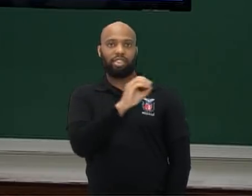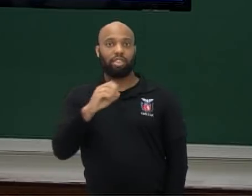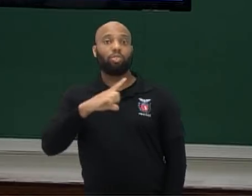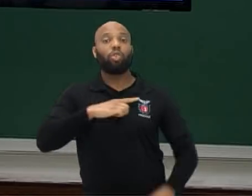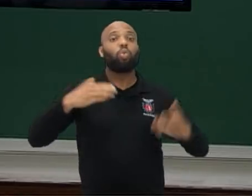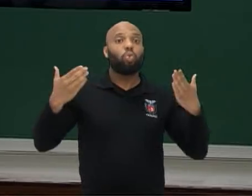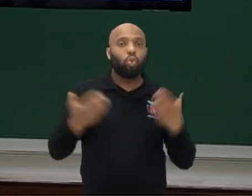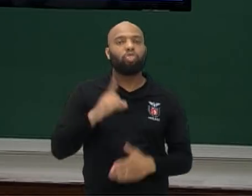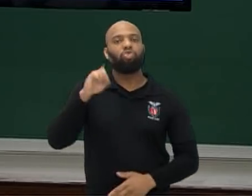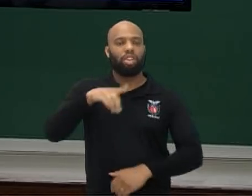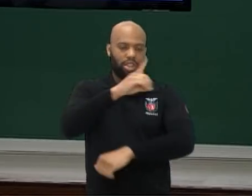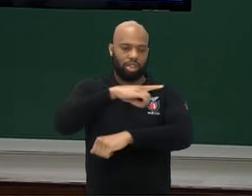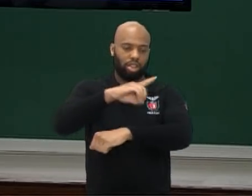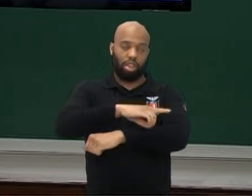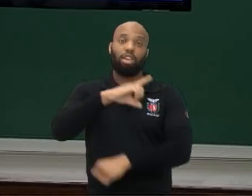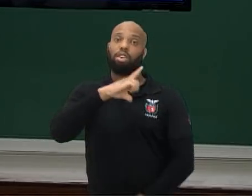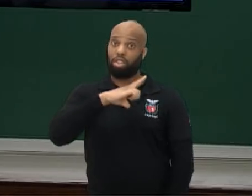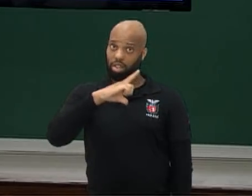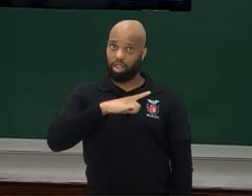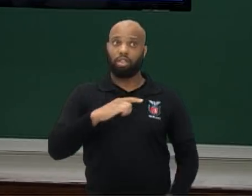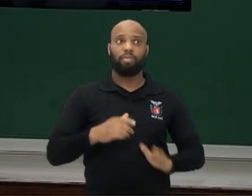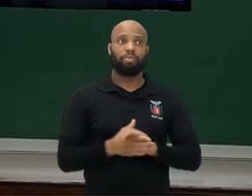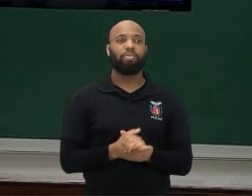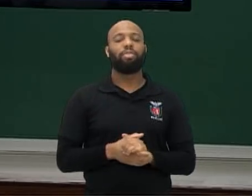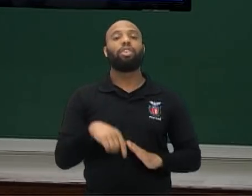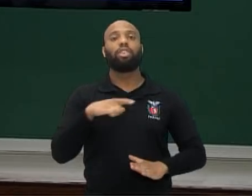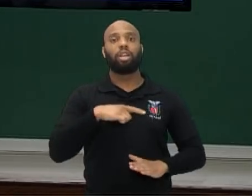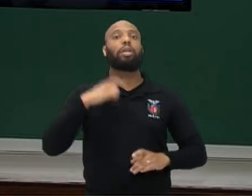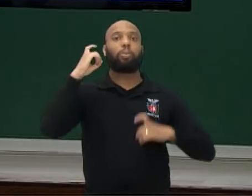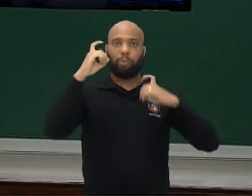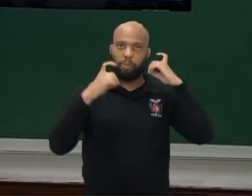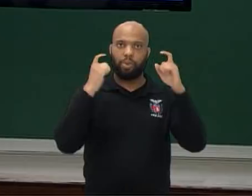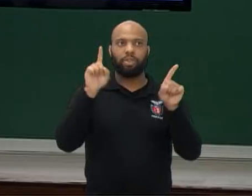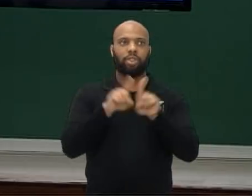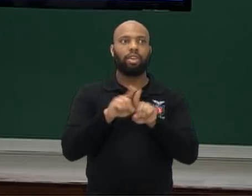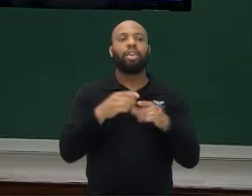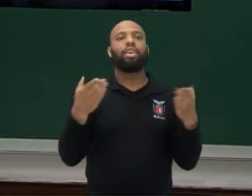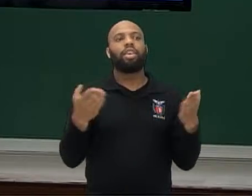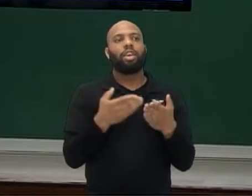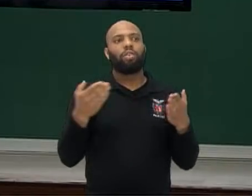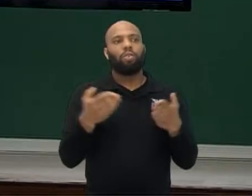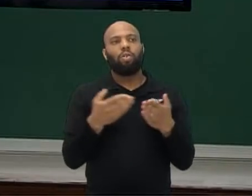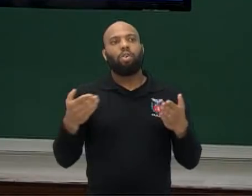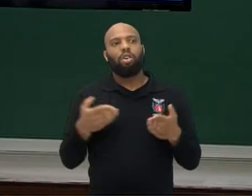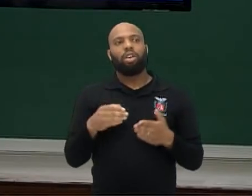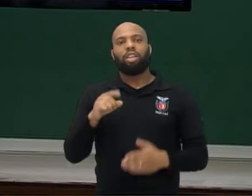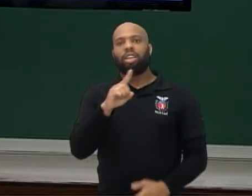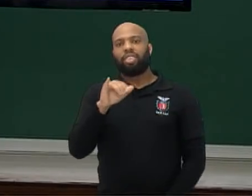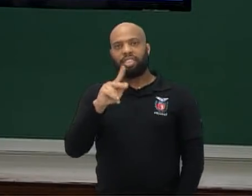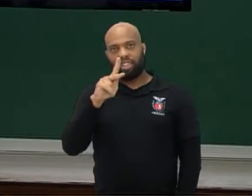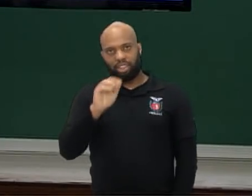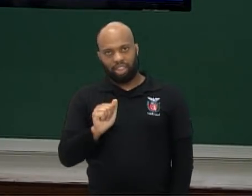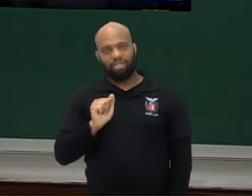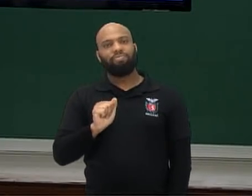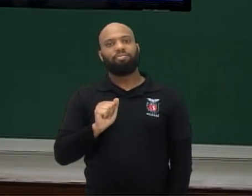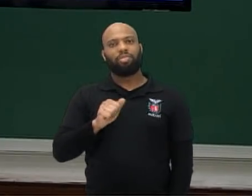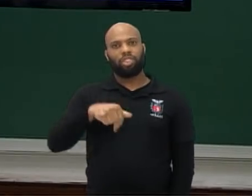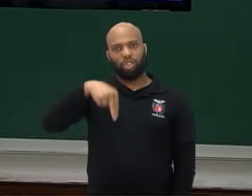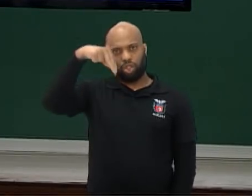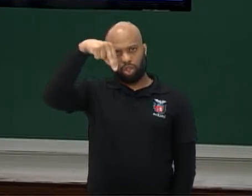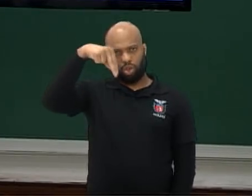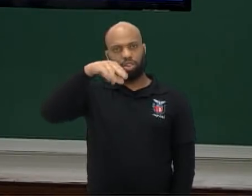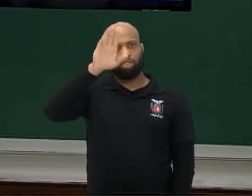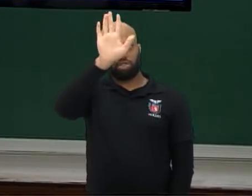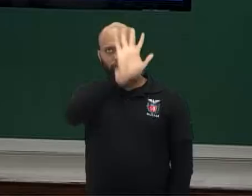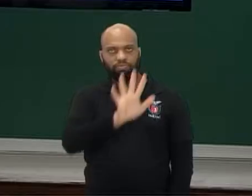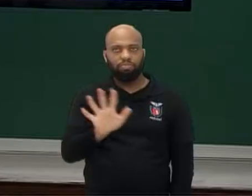casos confirmados de dengue. Então, a gente tem que se preocupar. A zika e a chikungunya são doenças que ocorrem mais no norte do nosso